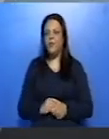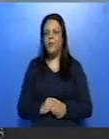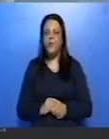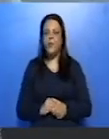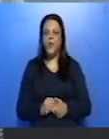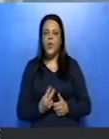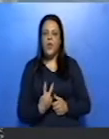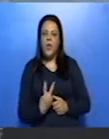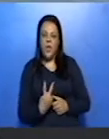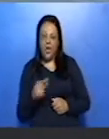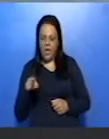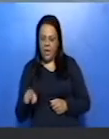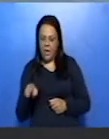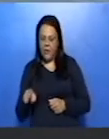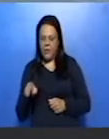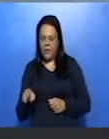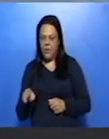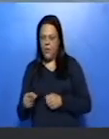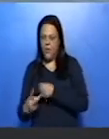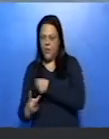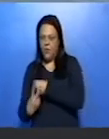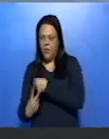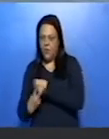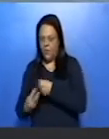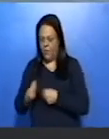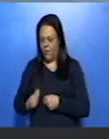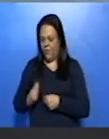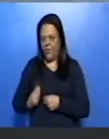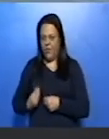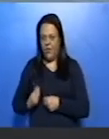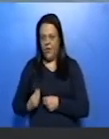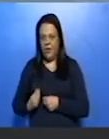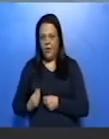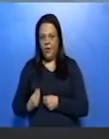ela é dependente da minha oração principal.